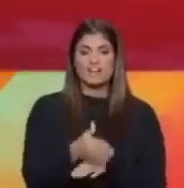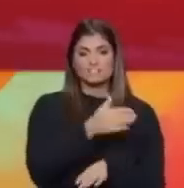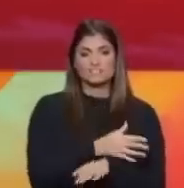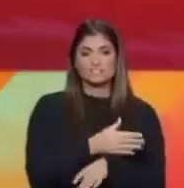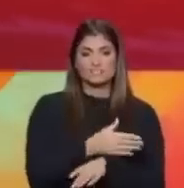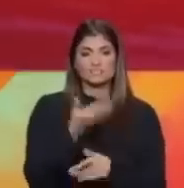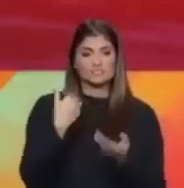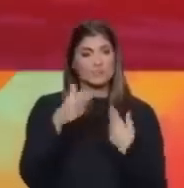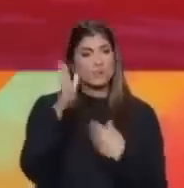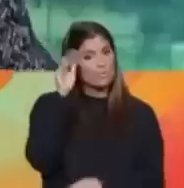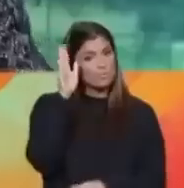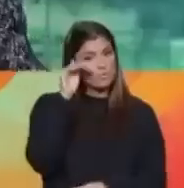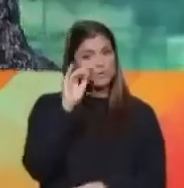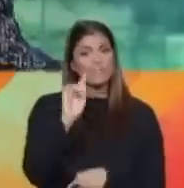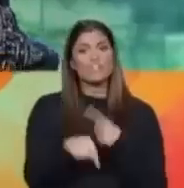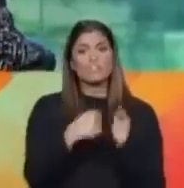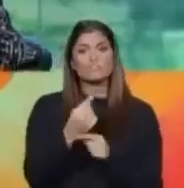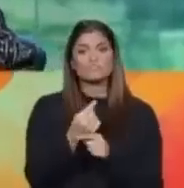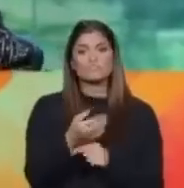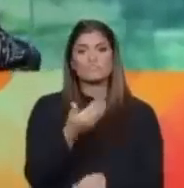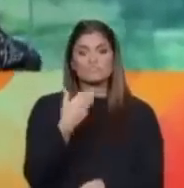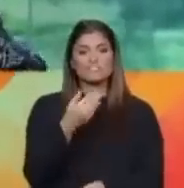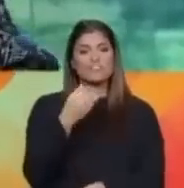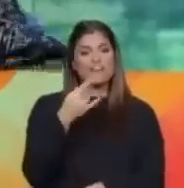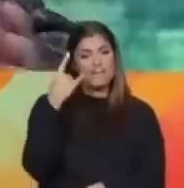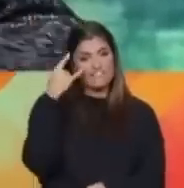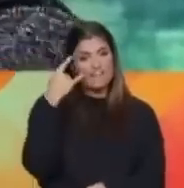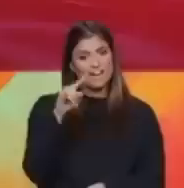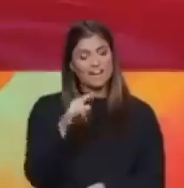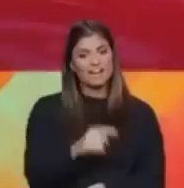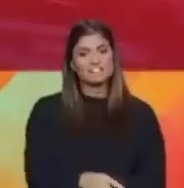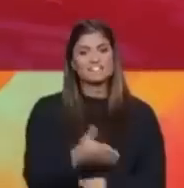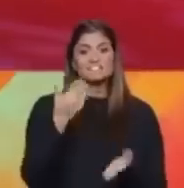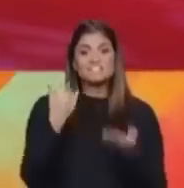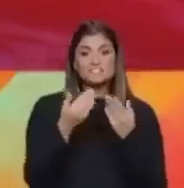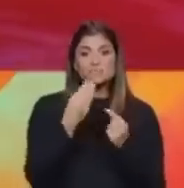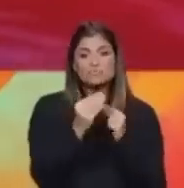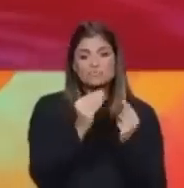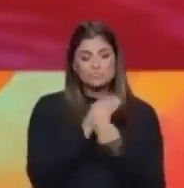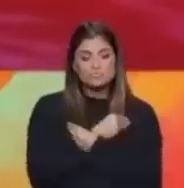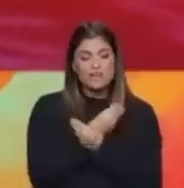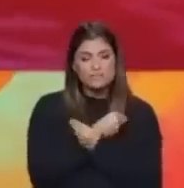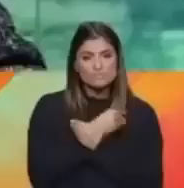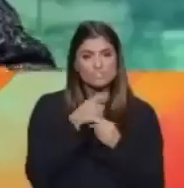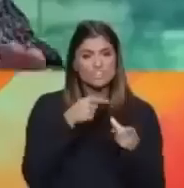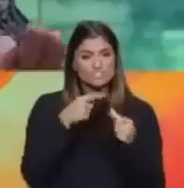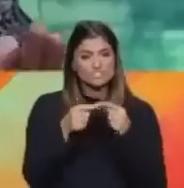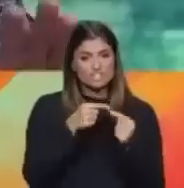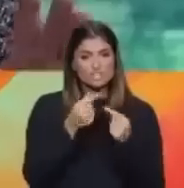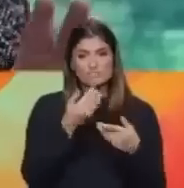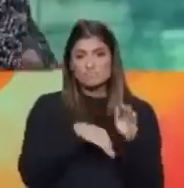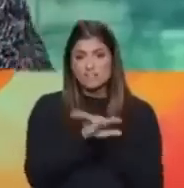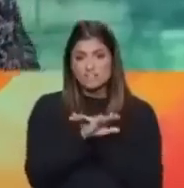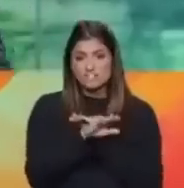Primeiro tiro o burro, depois tiro a vaquinha. Tiro as figuras e a estrela